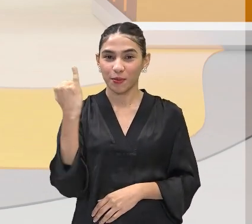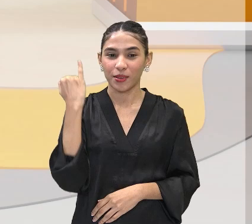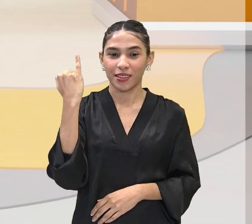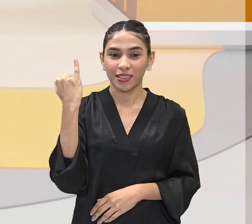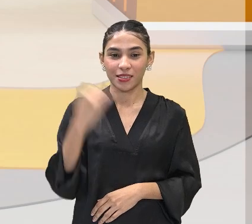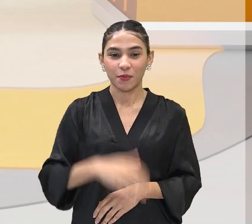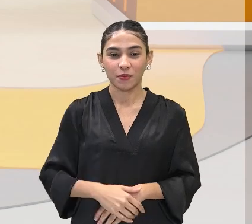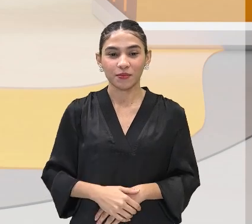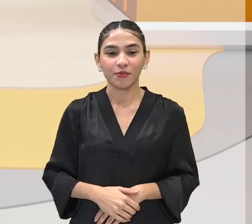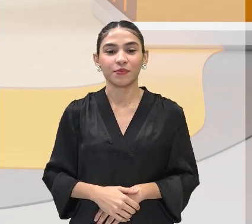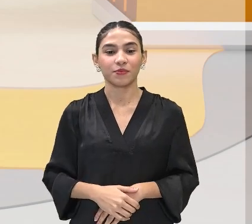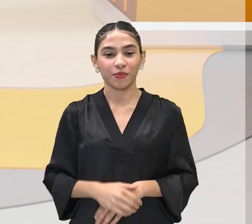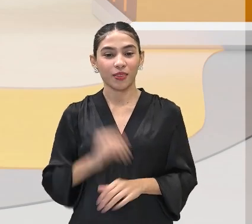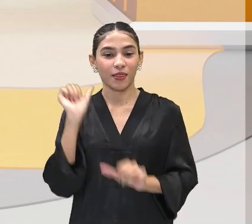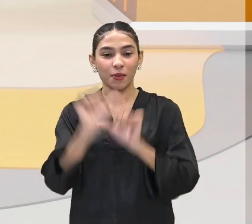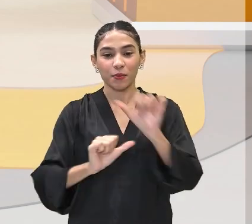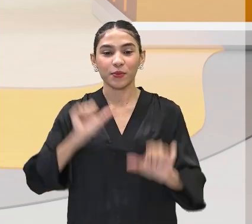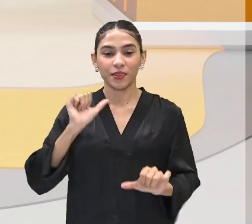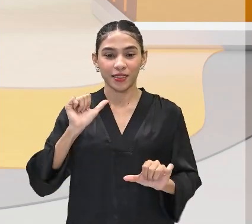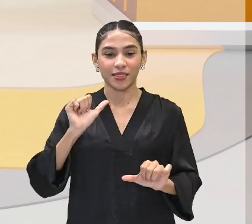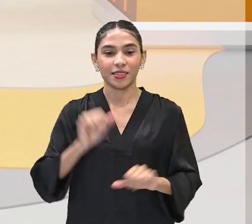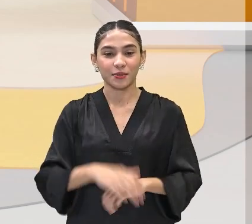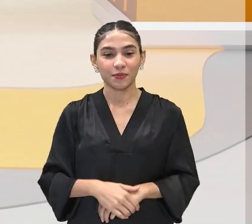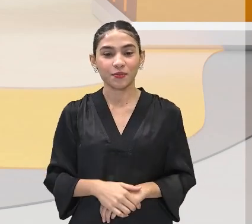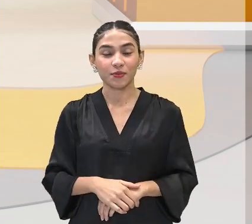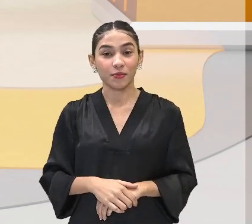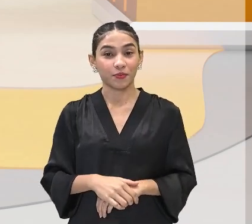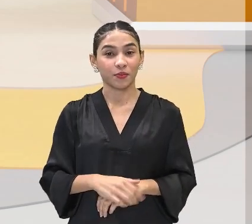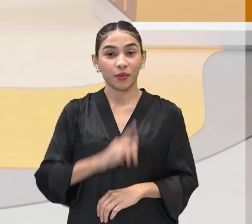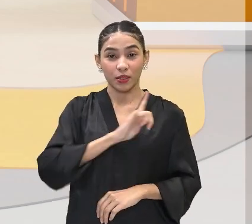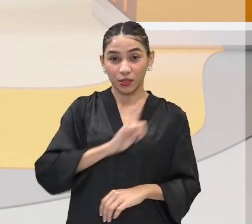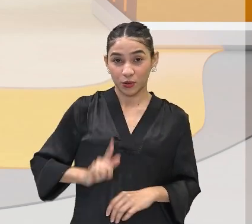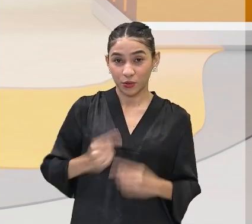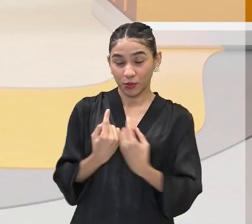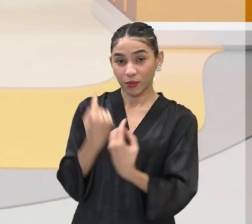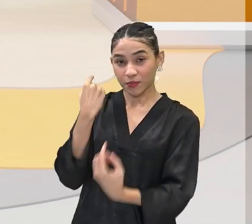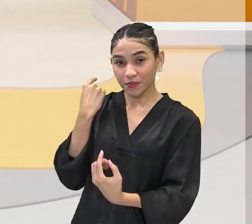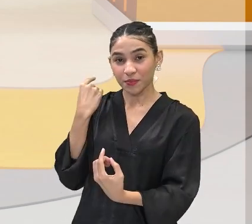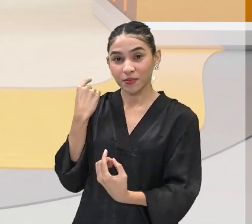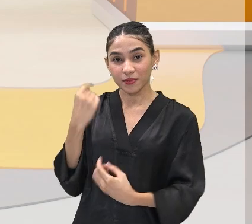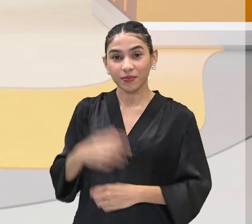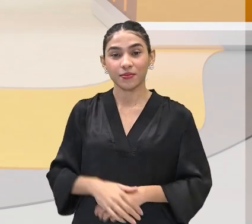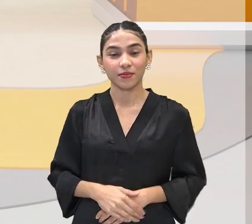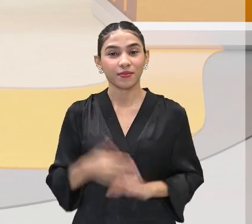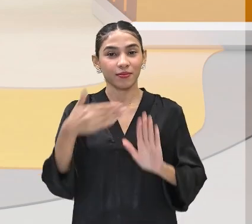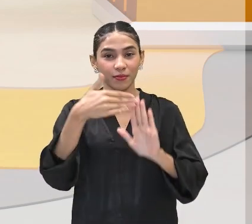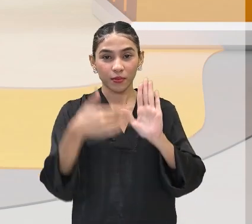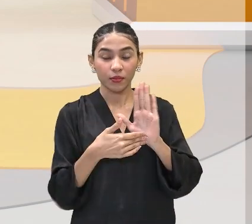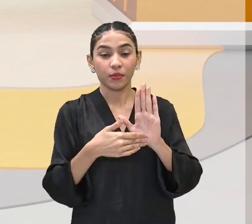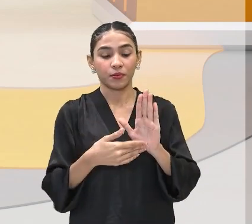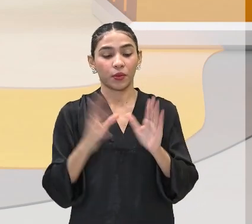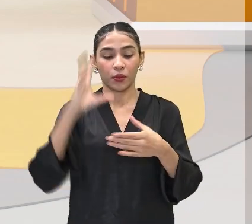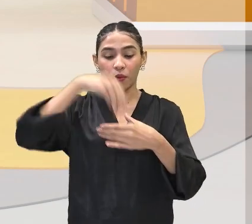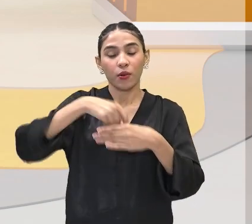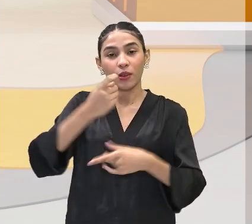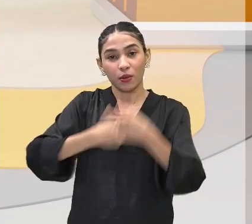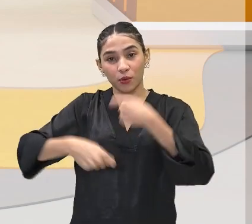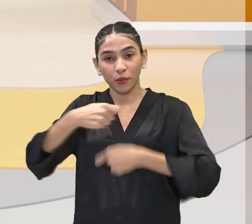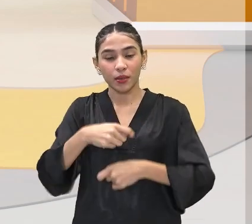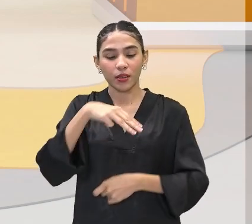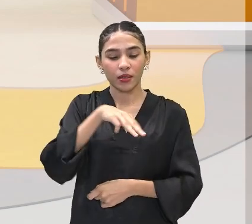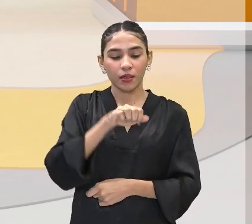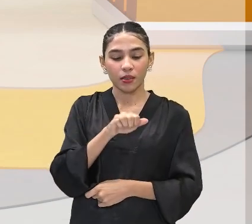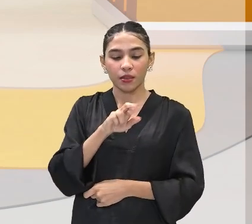fundamental justamente para a mudança do antigo regime, pautado na economia